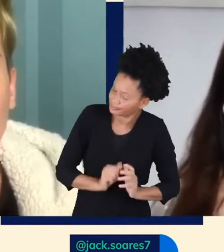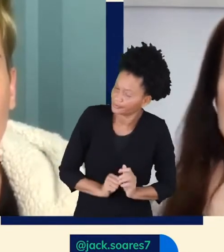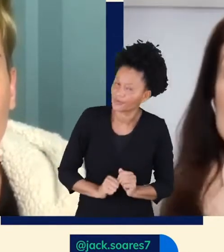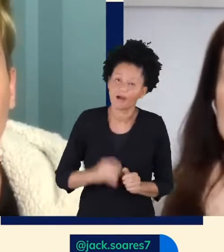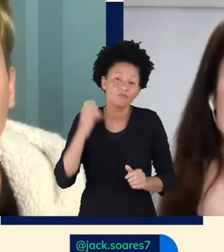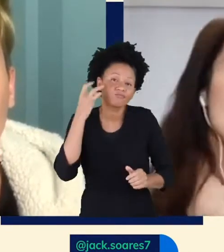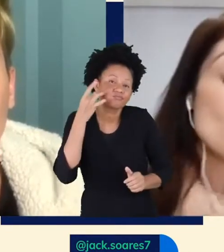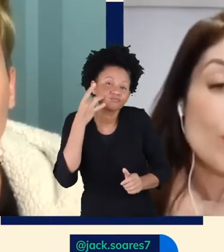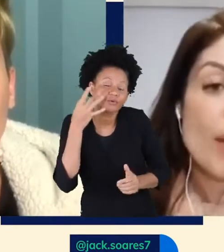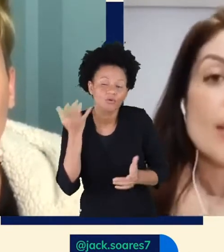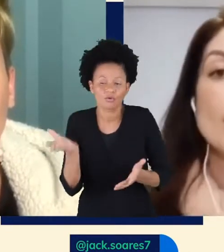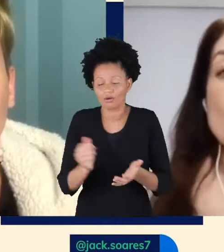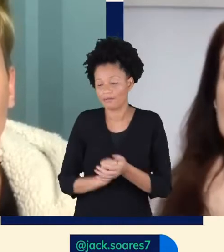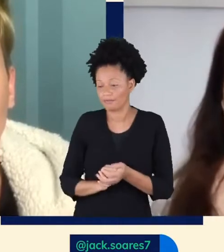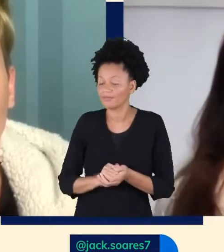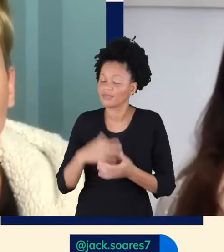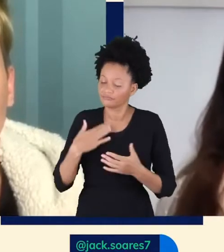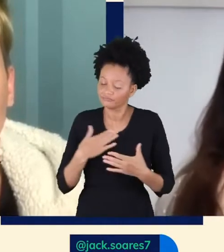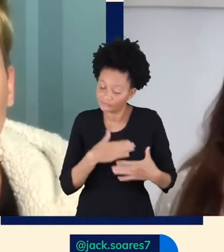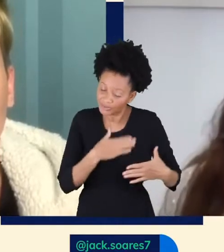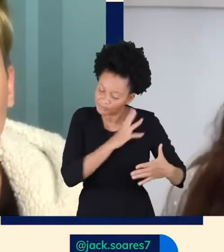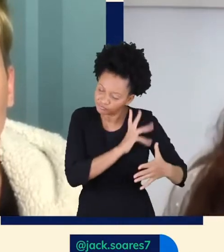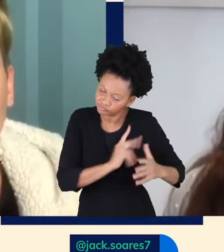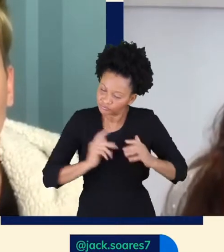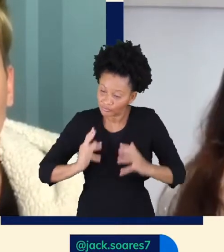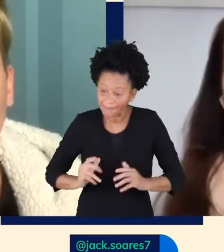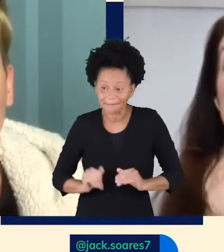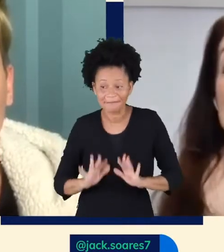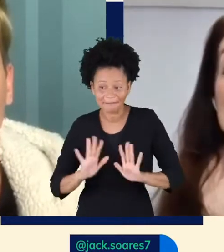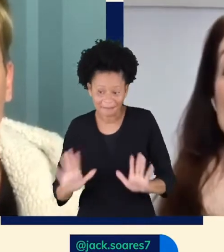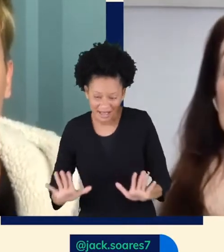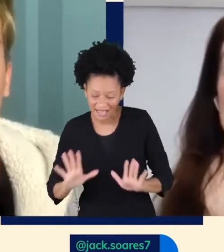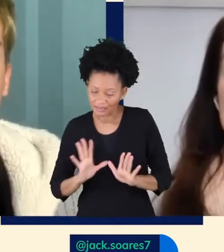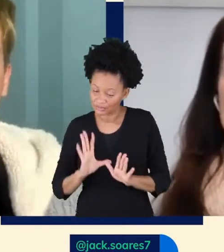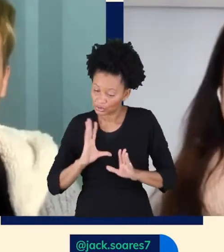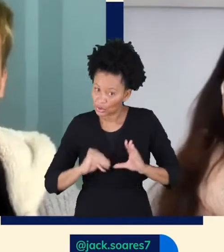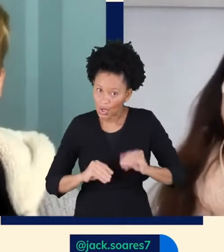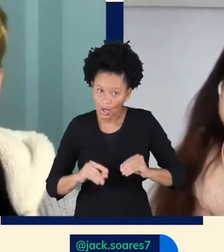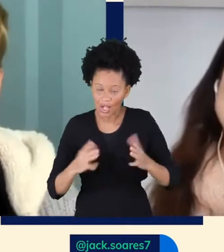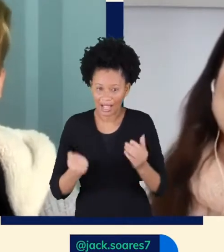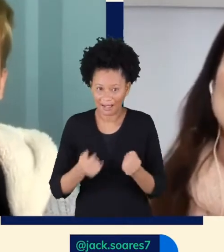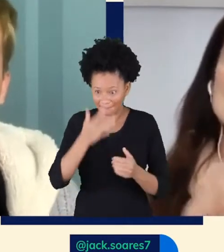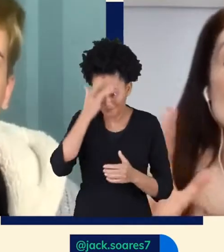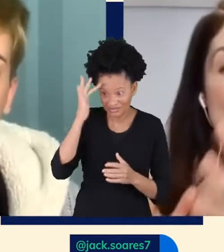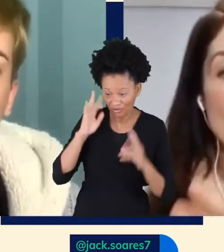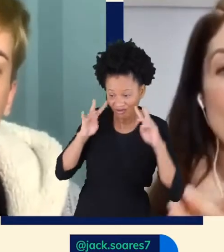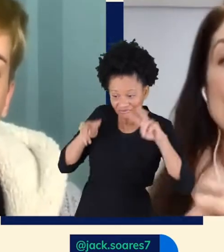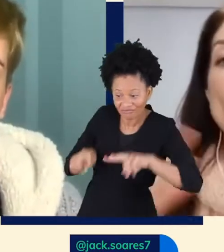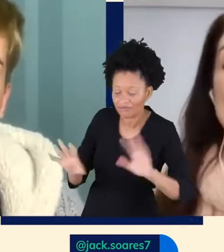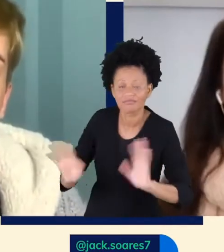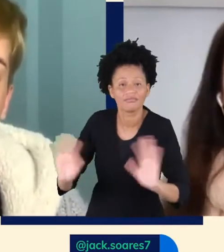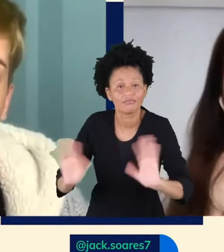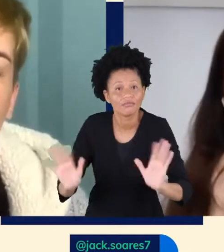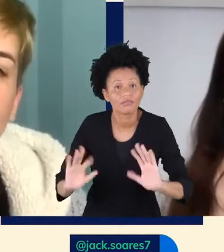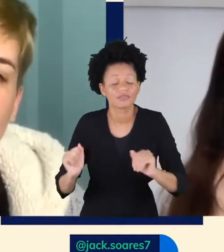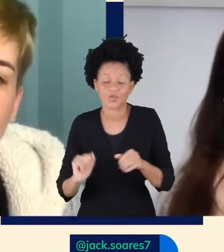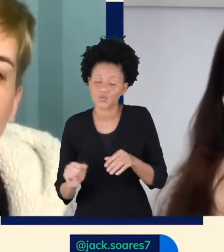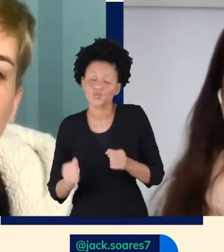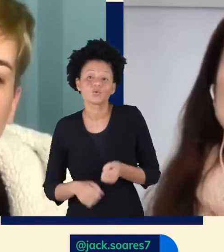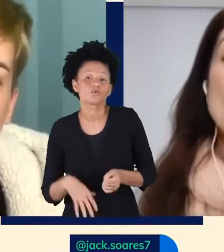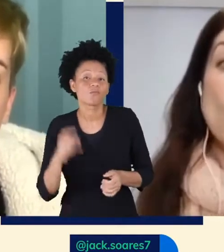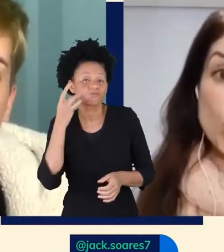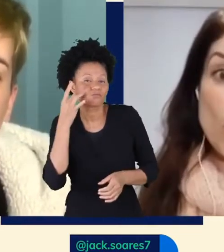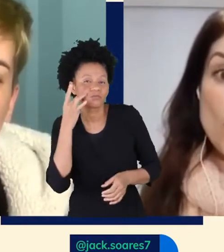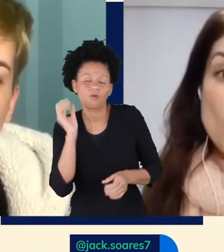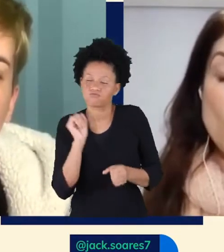fazer a limpeza aqui, a gente faz a limpeza do bumbum, a gente coça um monte de parte, só que essa parte, tocar, não é uma coisa que a gente faz em público.